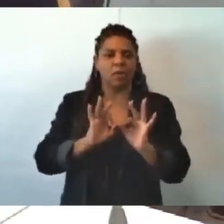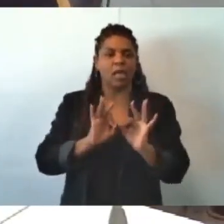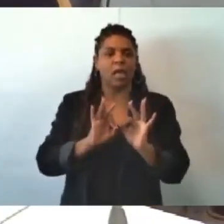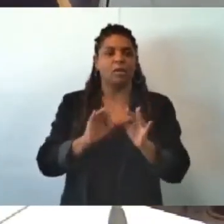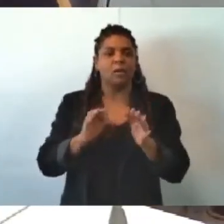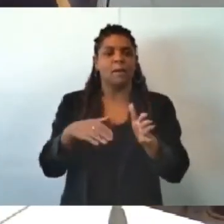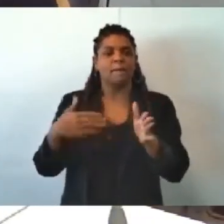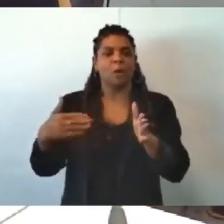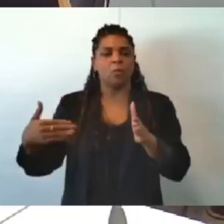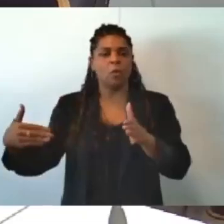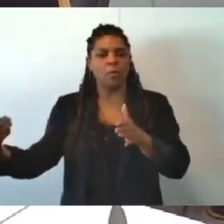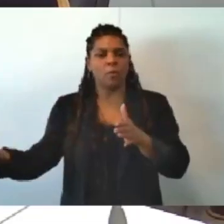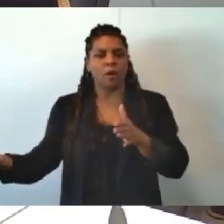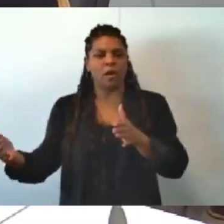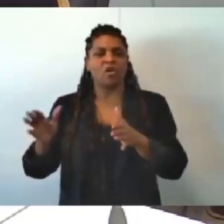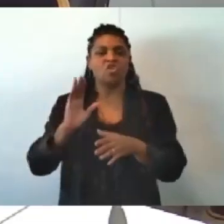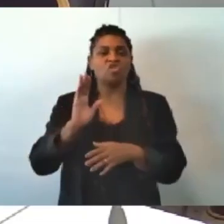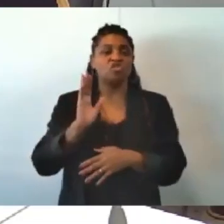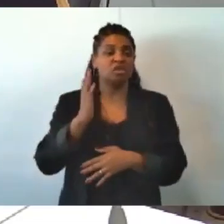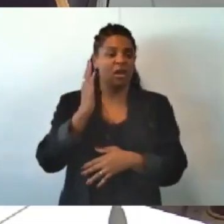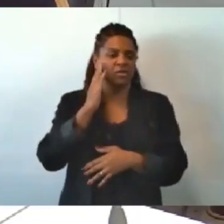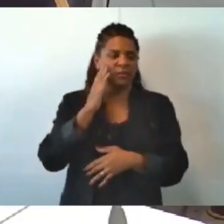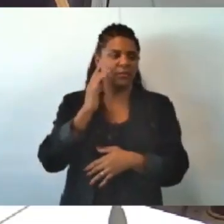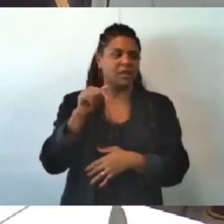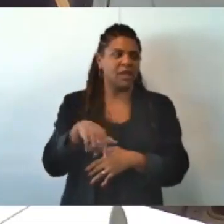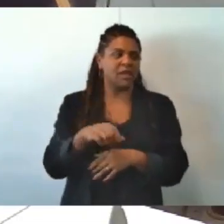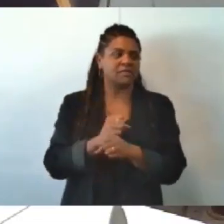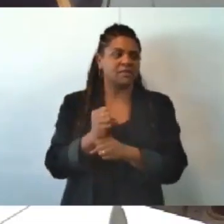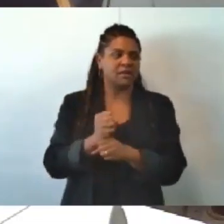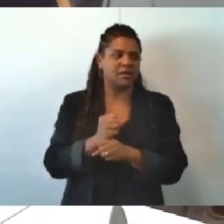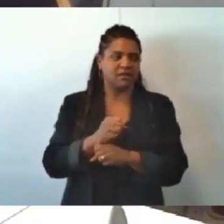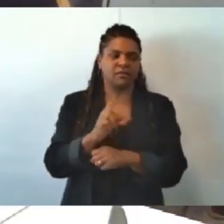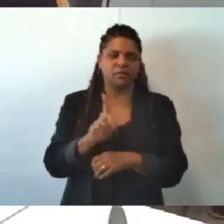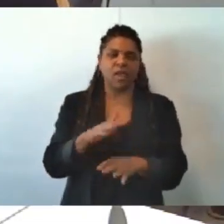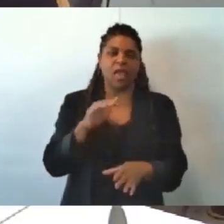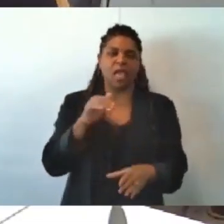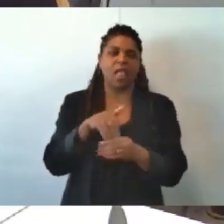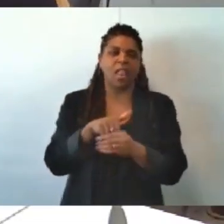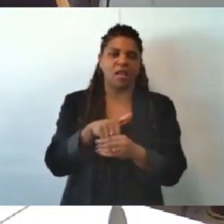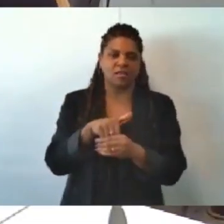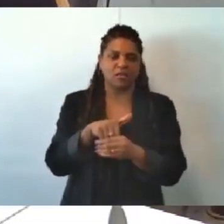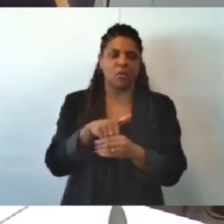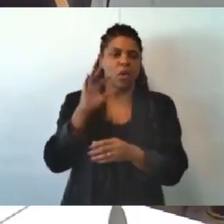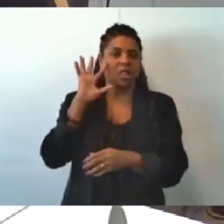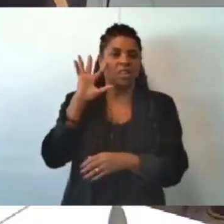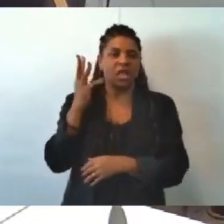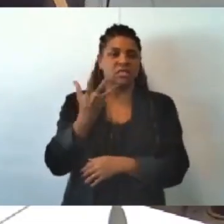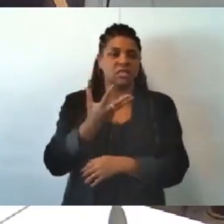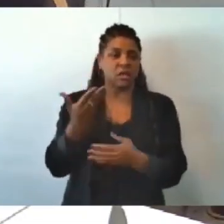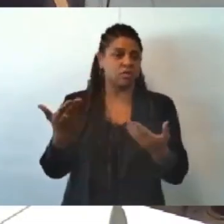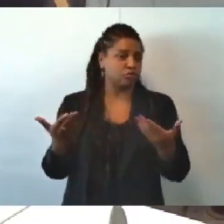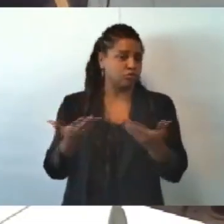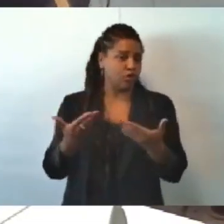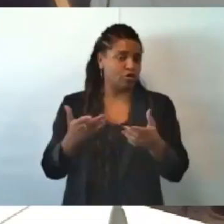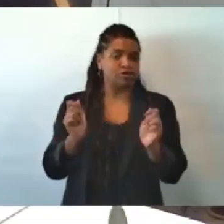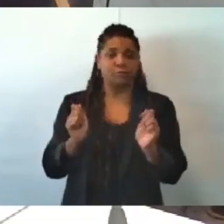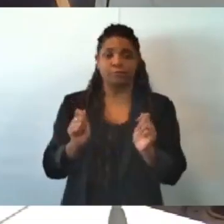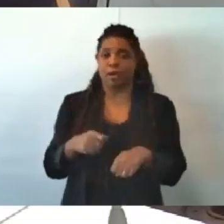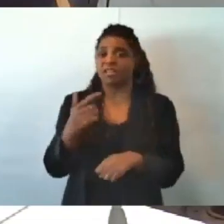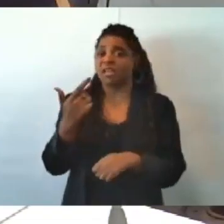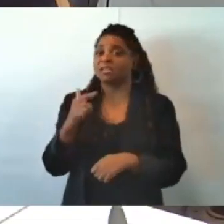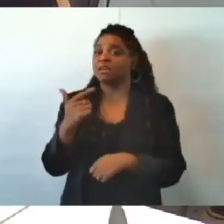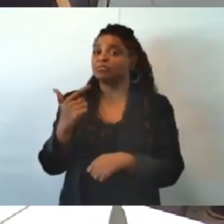considerando que nós estamos em ano de eleição e que as decisões atuais podem não refletir na realidade das próximas